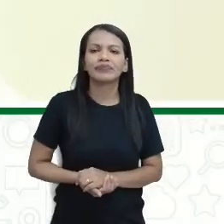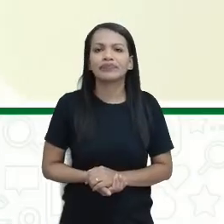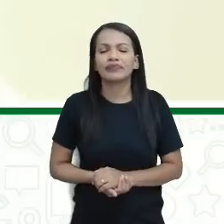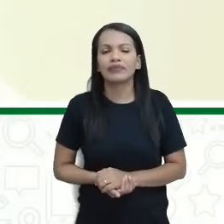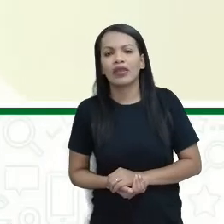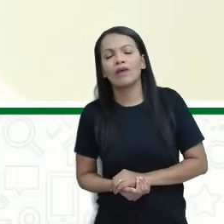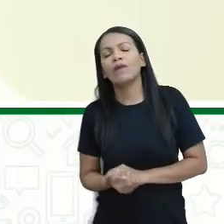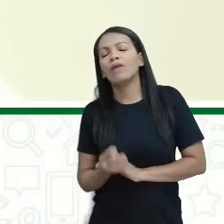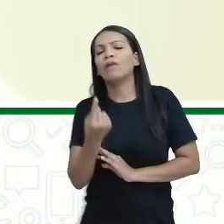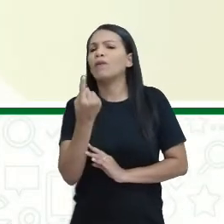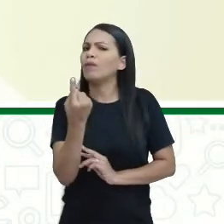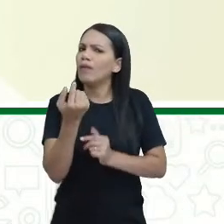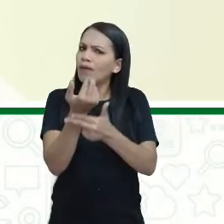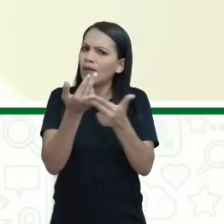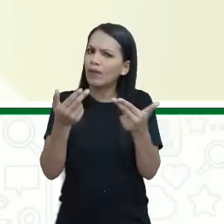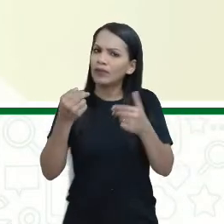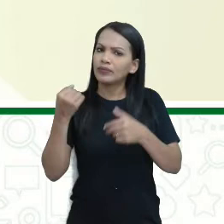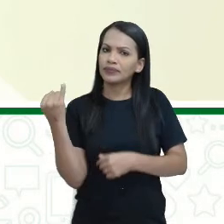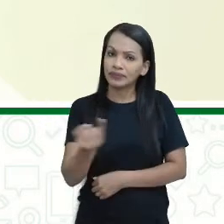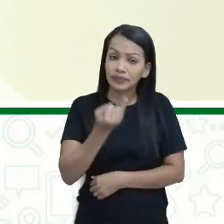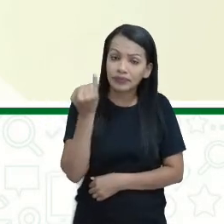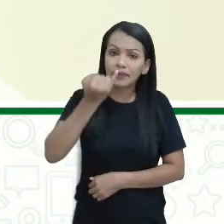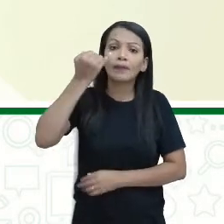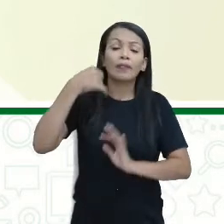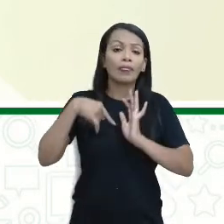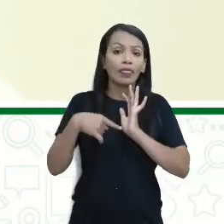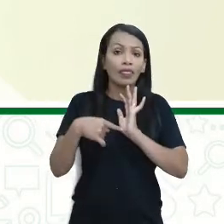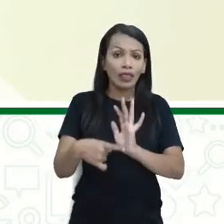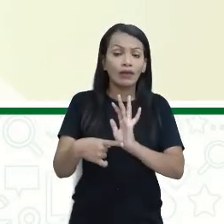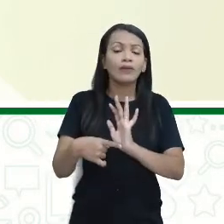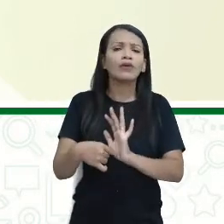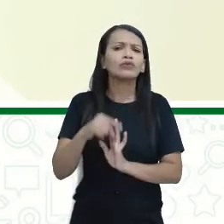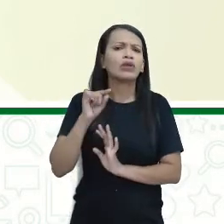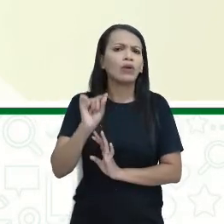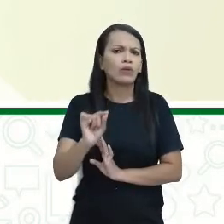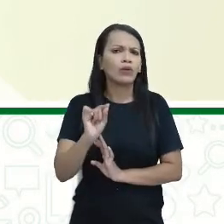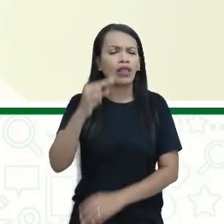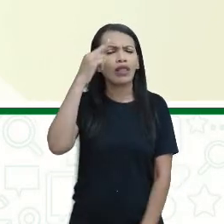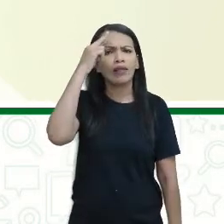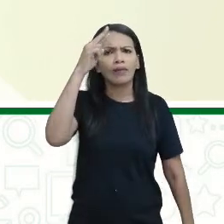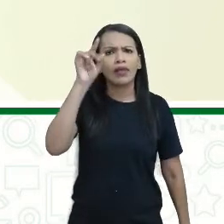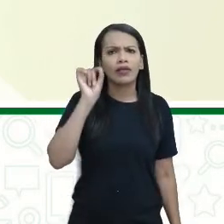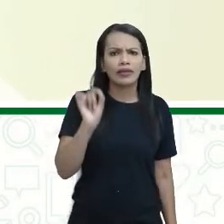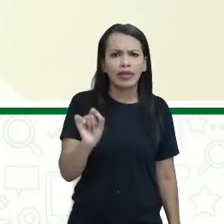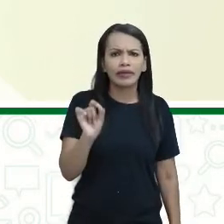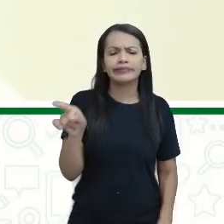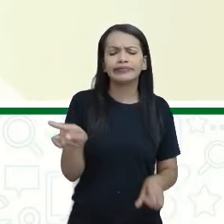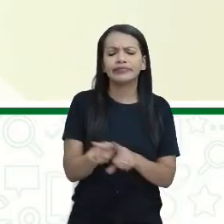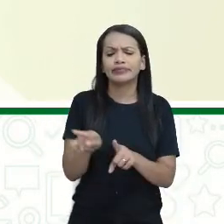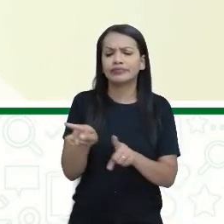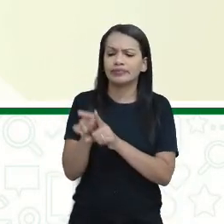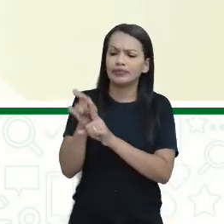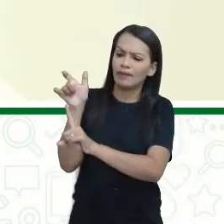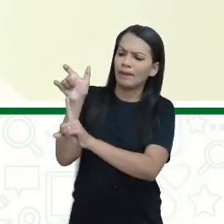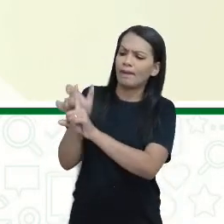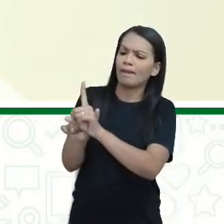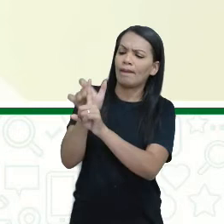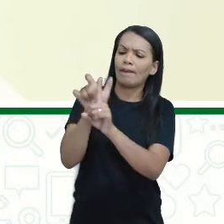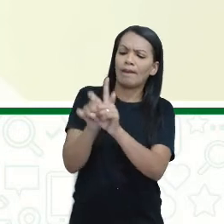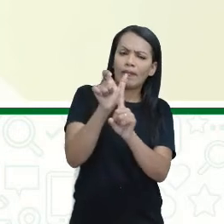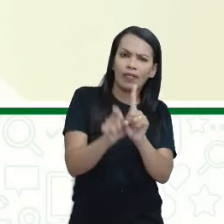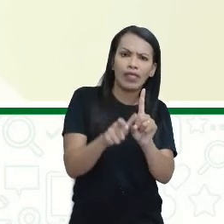Uma coisa importante que a gente precisa destacar nos textos narrativos são a presença das personagens. Tem